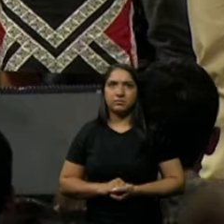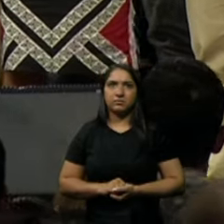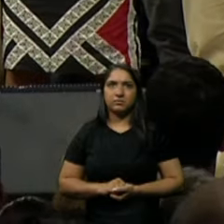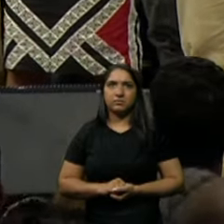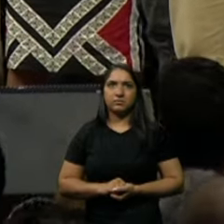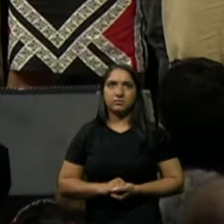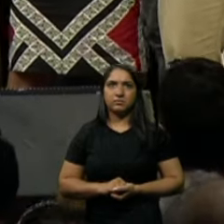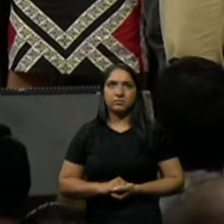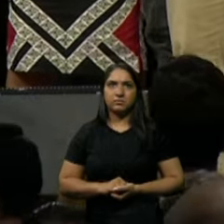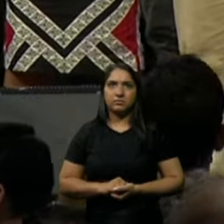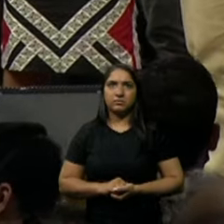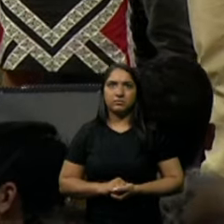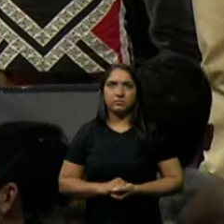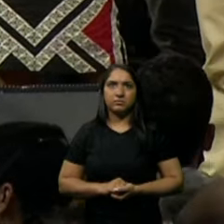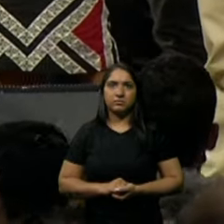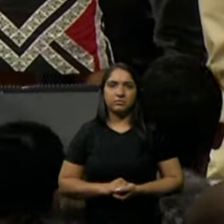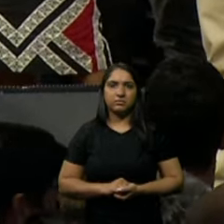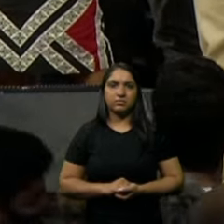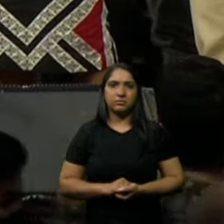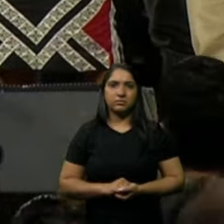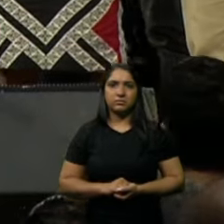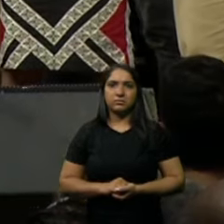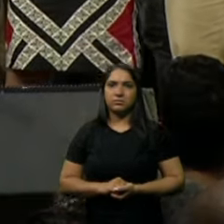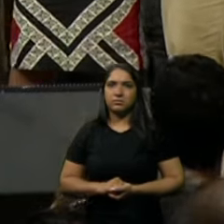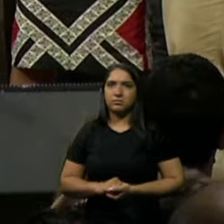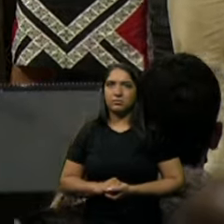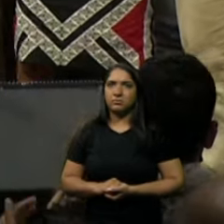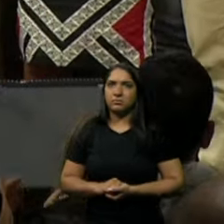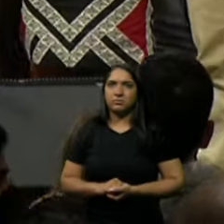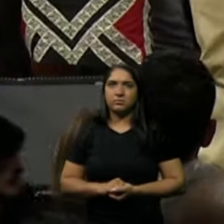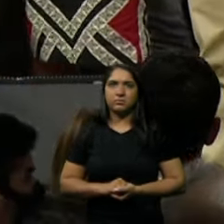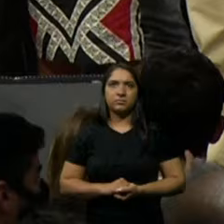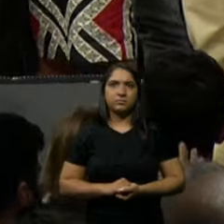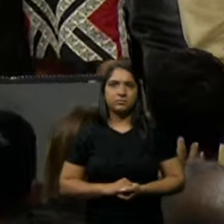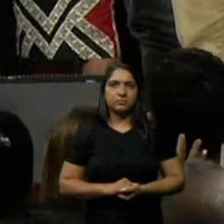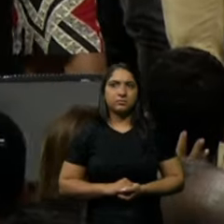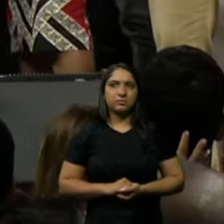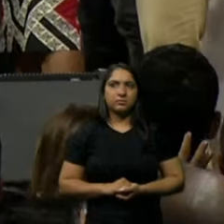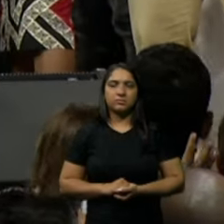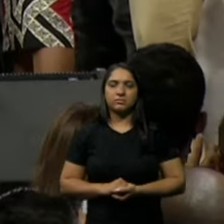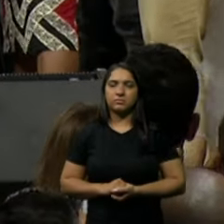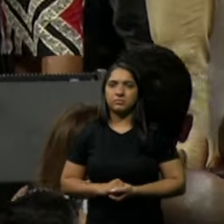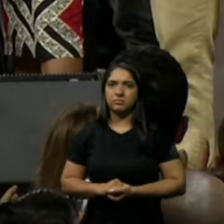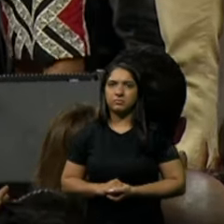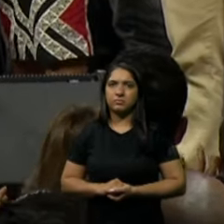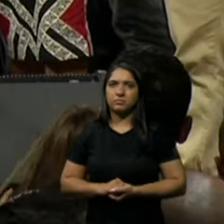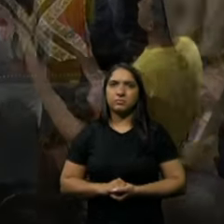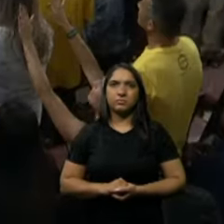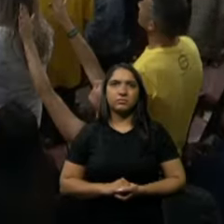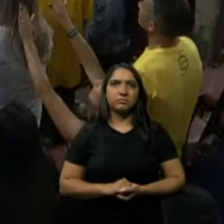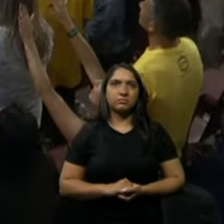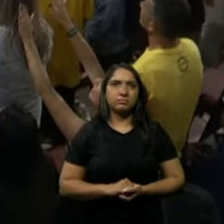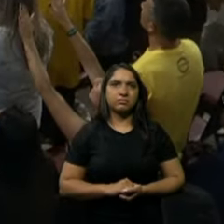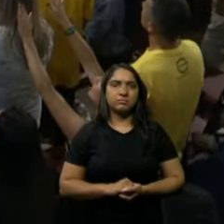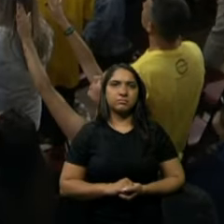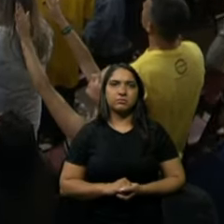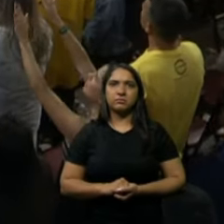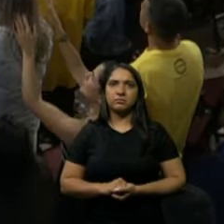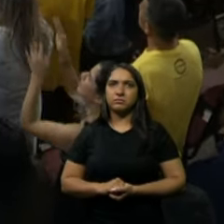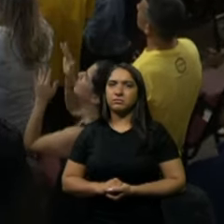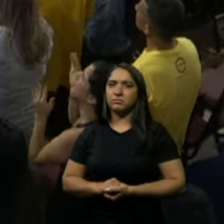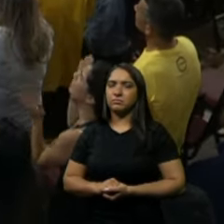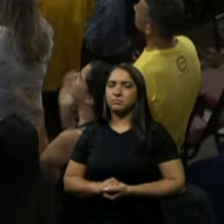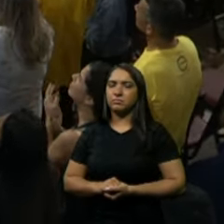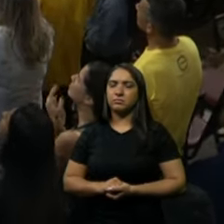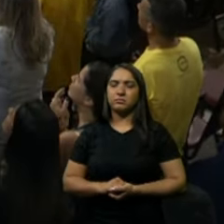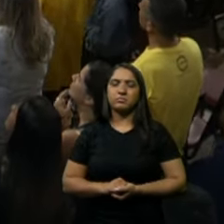Março esse que sentir ou você não ganhou do sistema sobre Como assim merece Peas figurinista